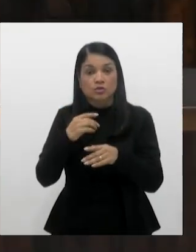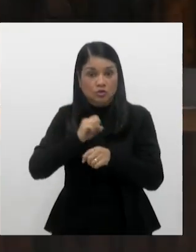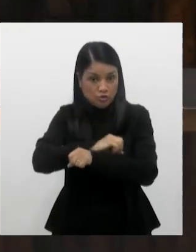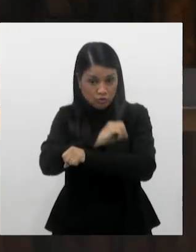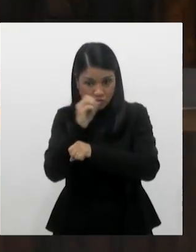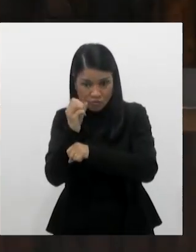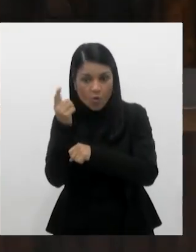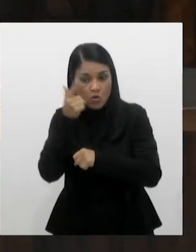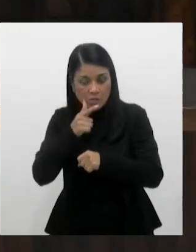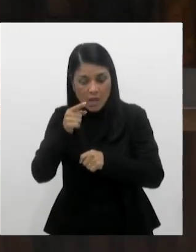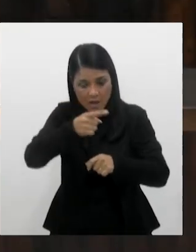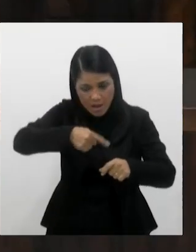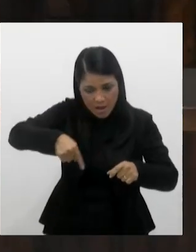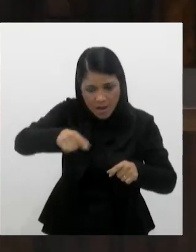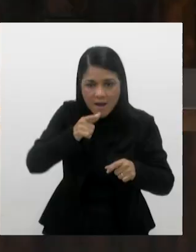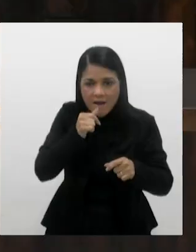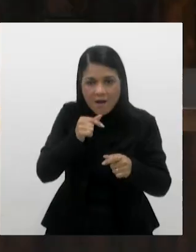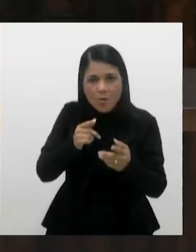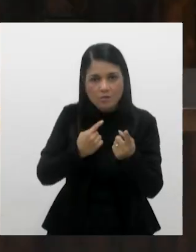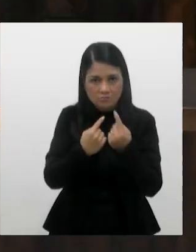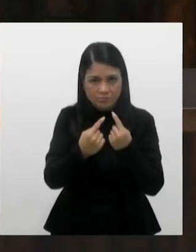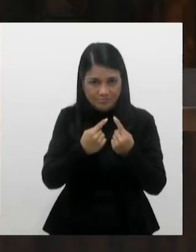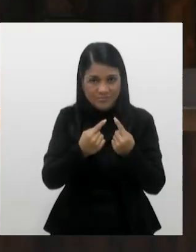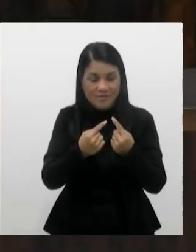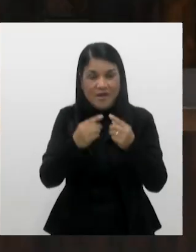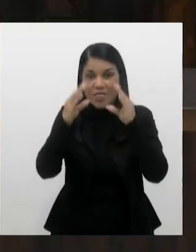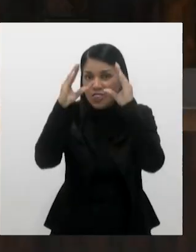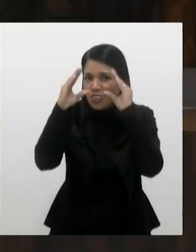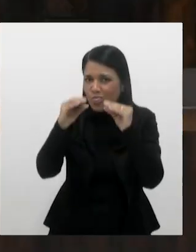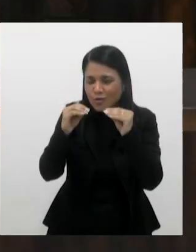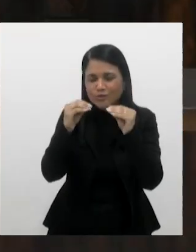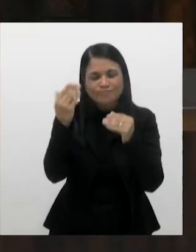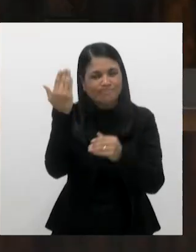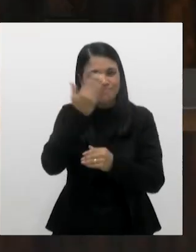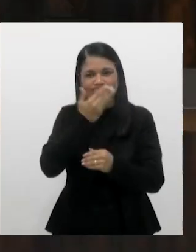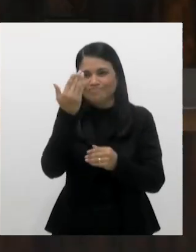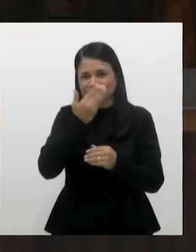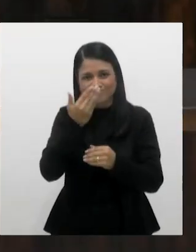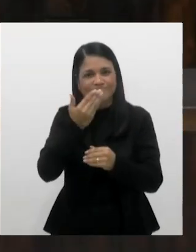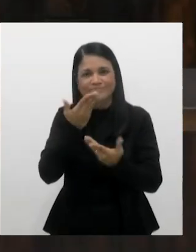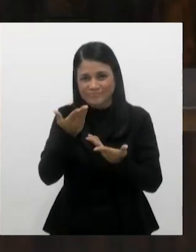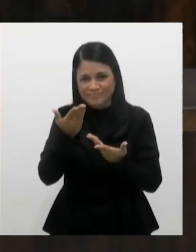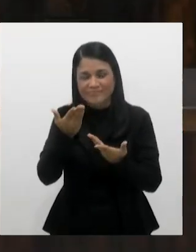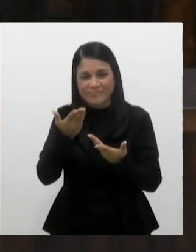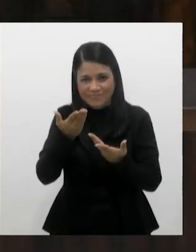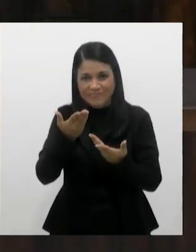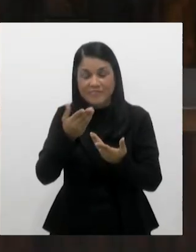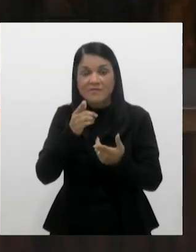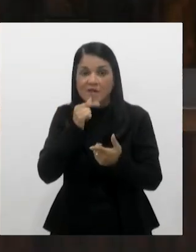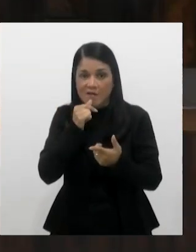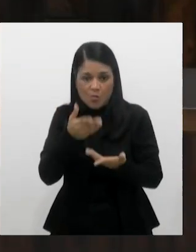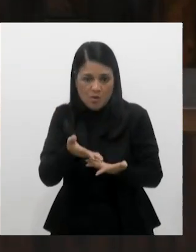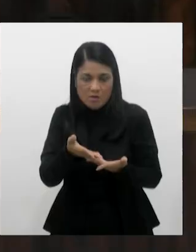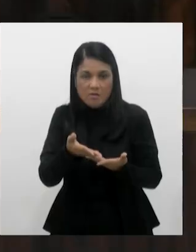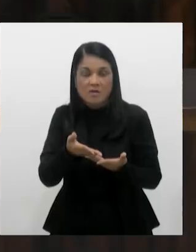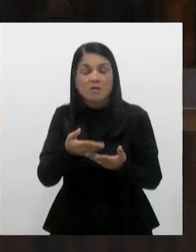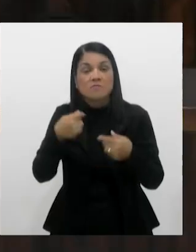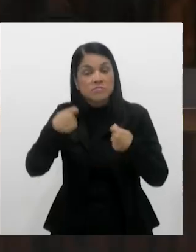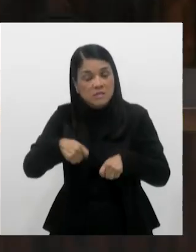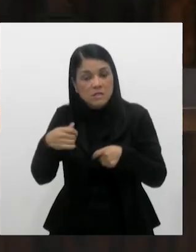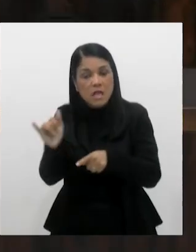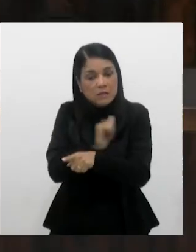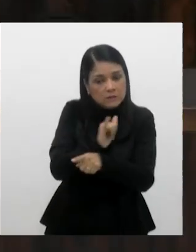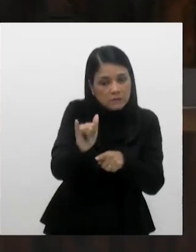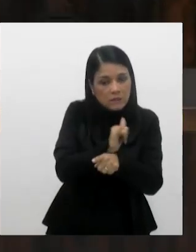os bolsões. À noite você não tem como visualizar. Então eles têm que tomar providência, né, de criar o quê? Um meio,